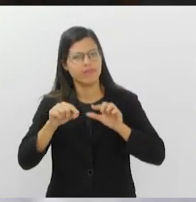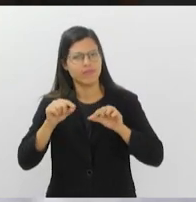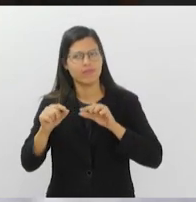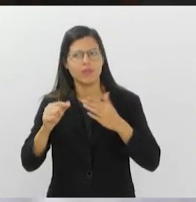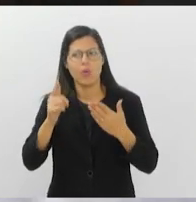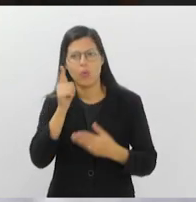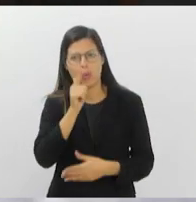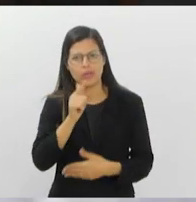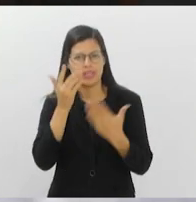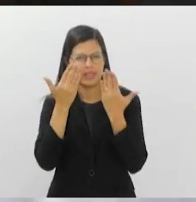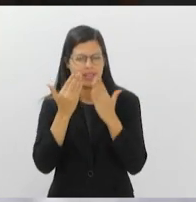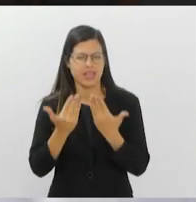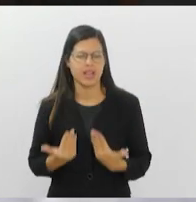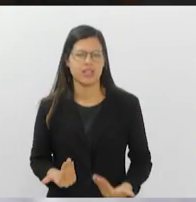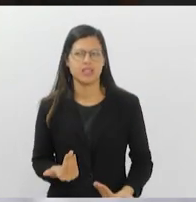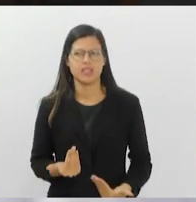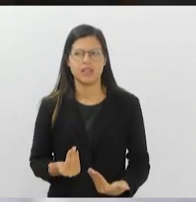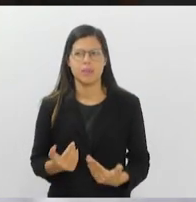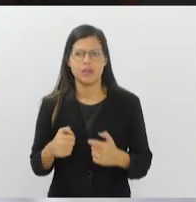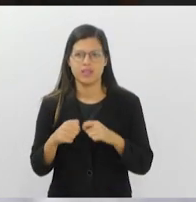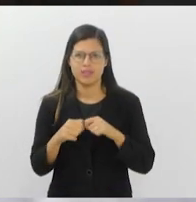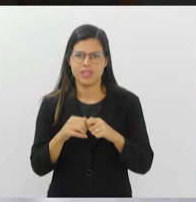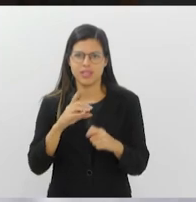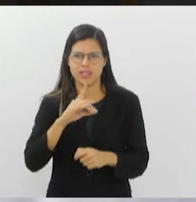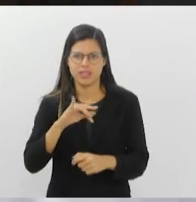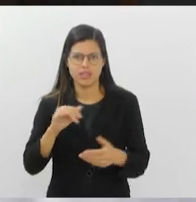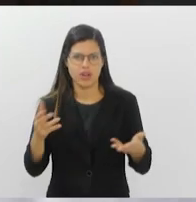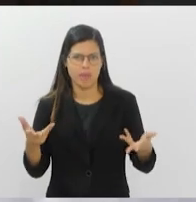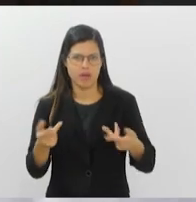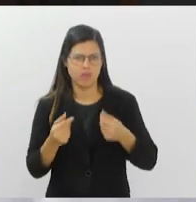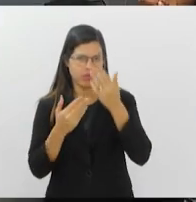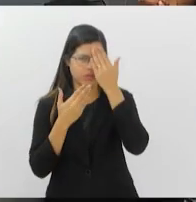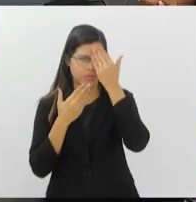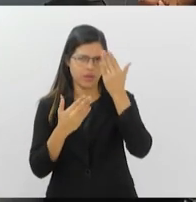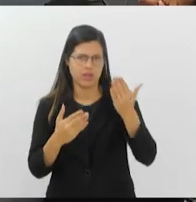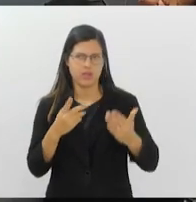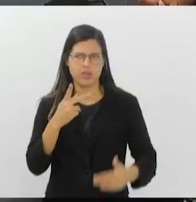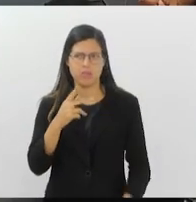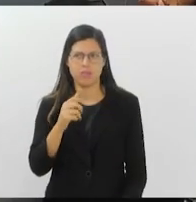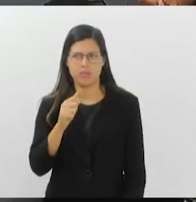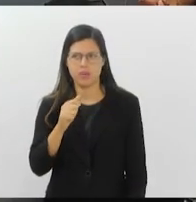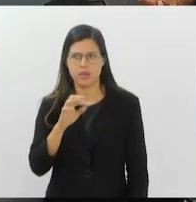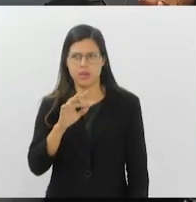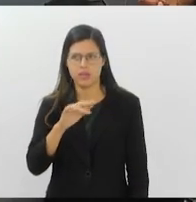conta dela para que a gente fizesse esse dia maravilhoso. Obrigado, Patrícia.